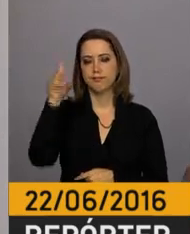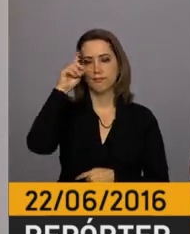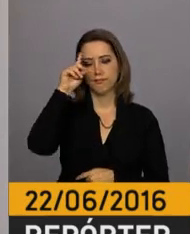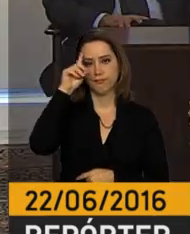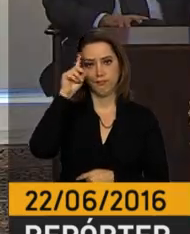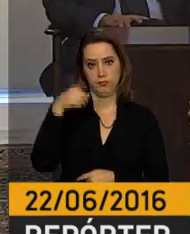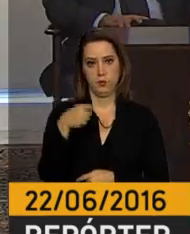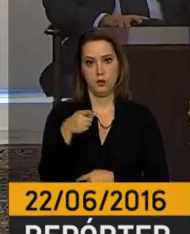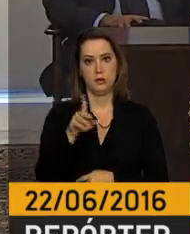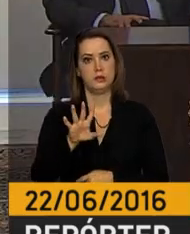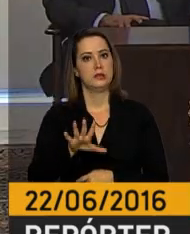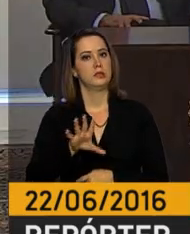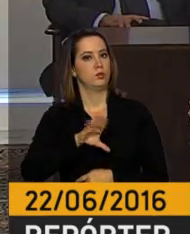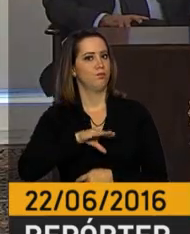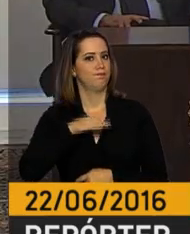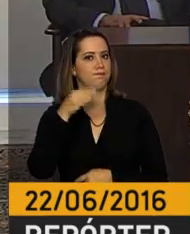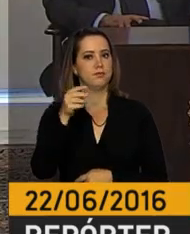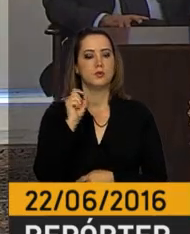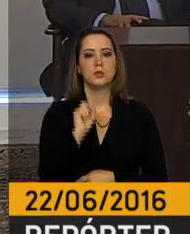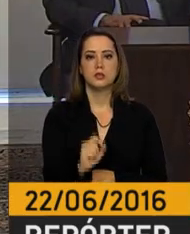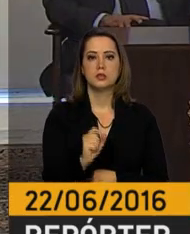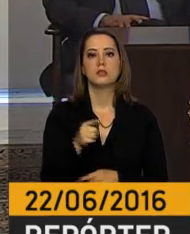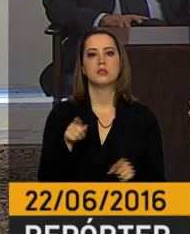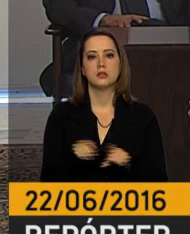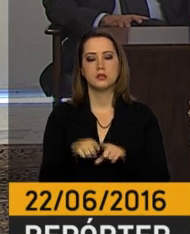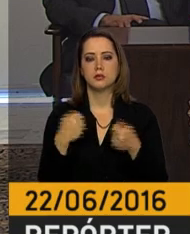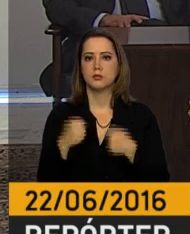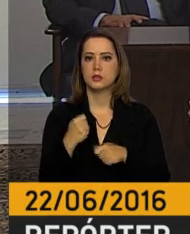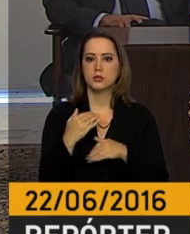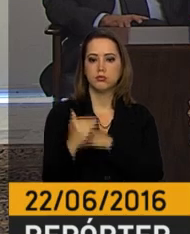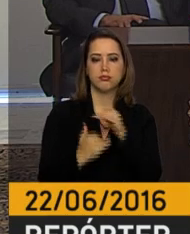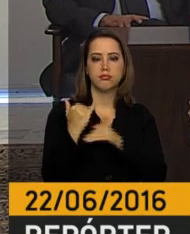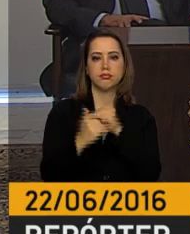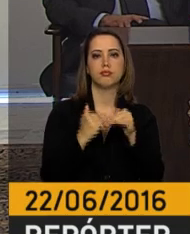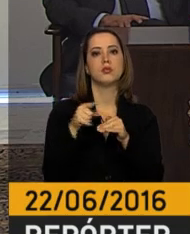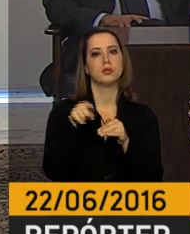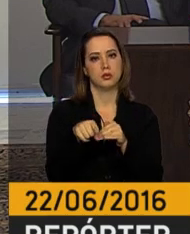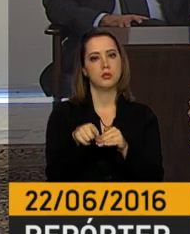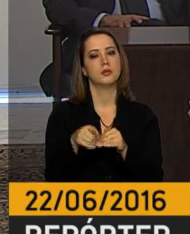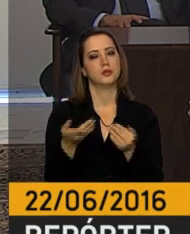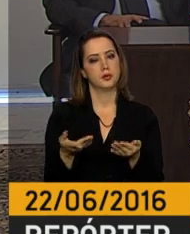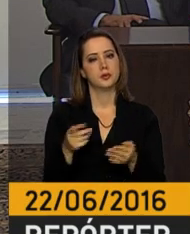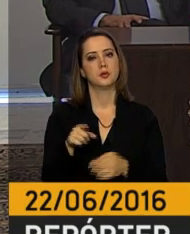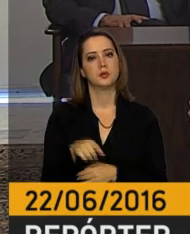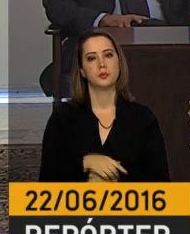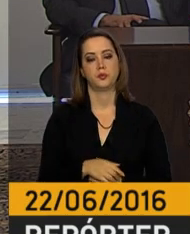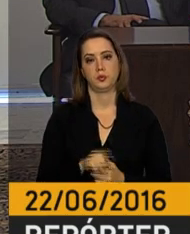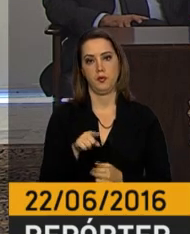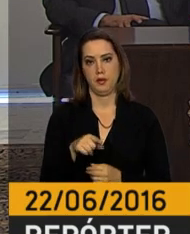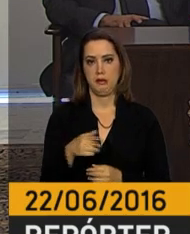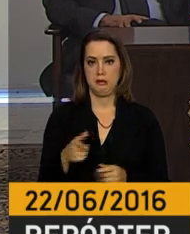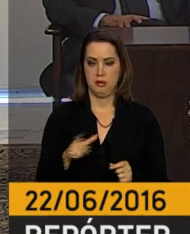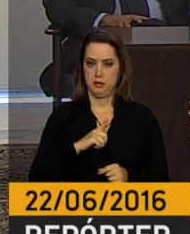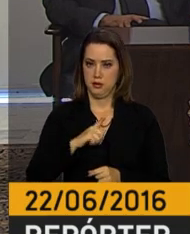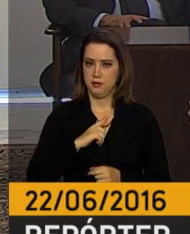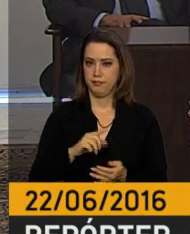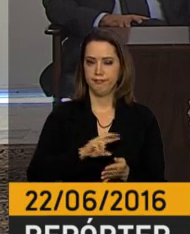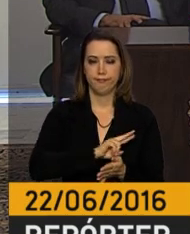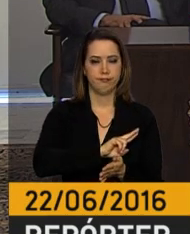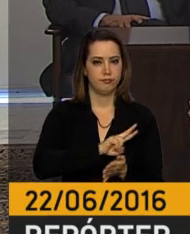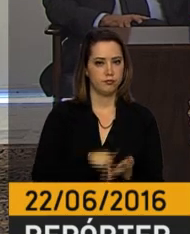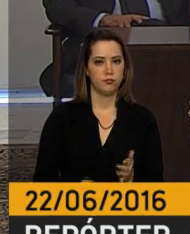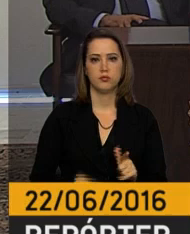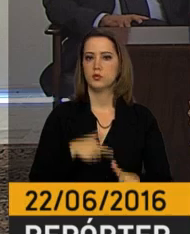um grande desafio que o IBGE terá é de se modernizar para chegar nesse ponto mas no meio desse caminho há muito trabalho a